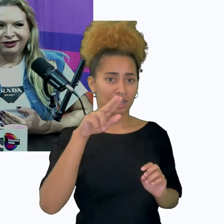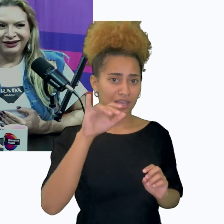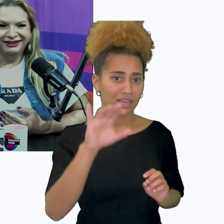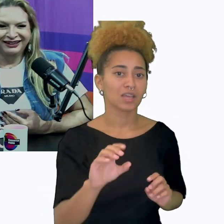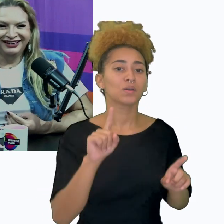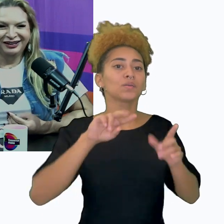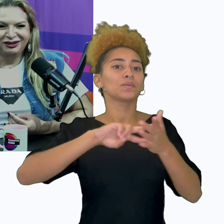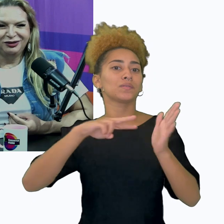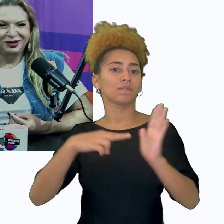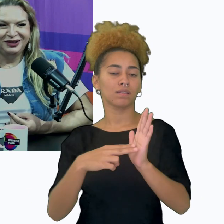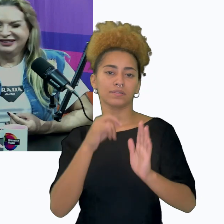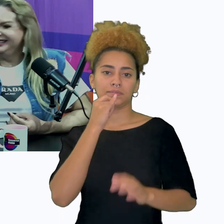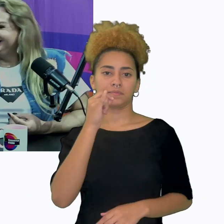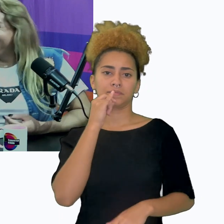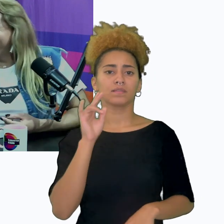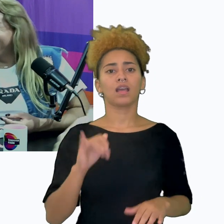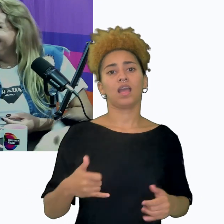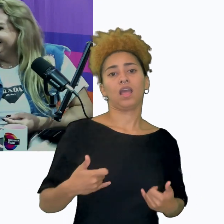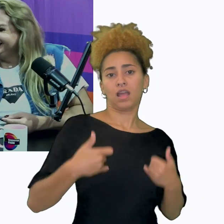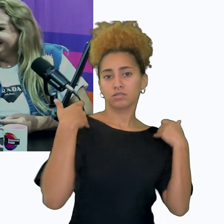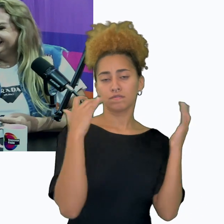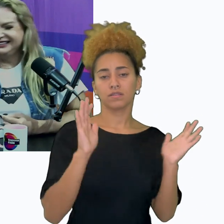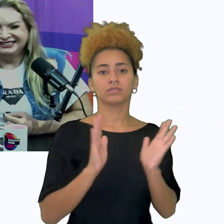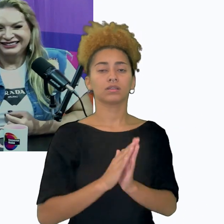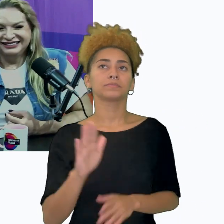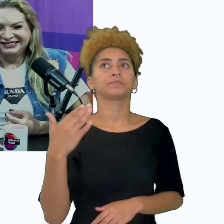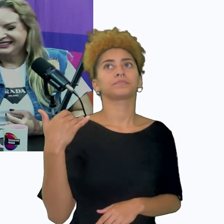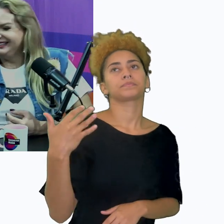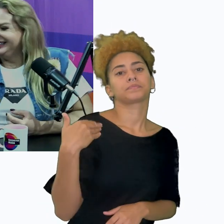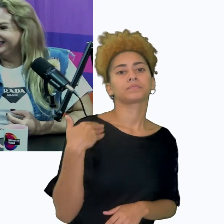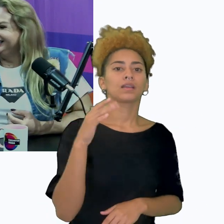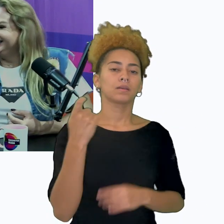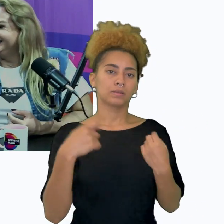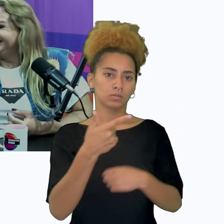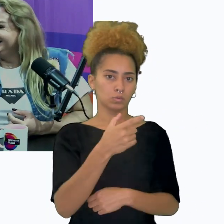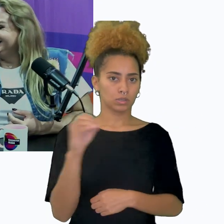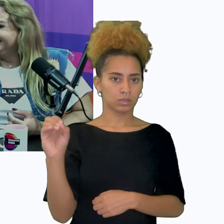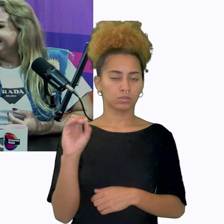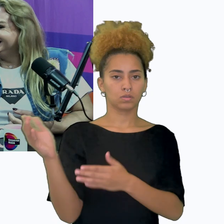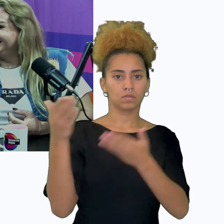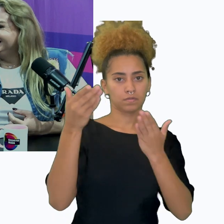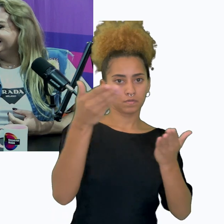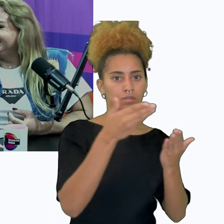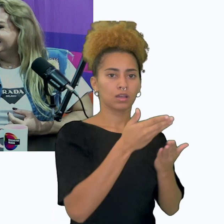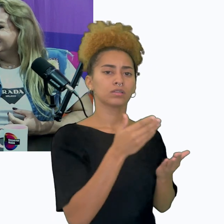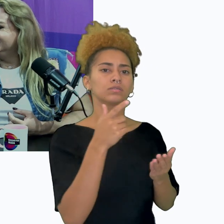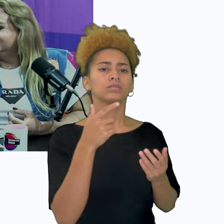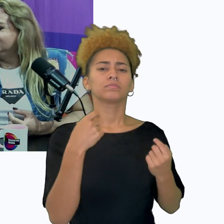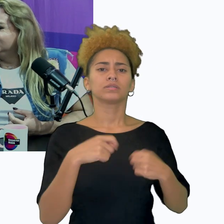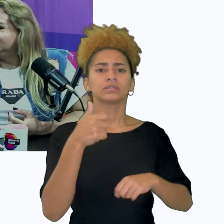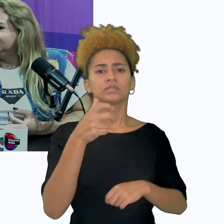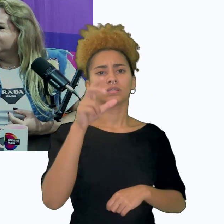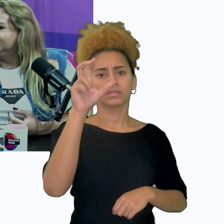Me caguei, a criatura, tu vai fazer teu aniversário, Lena, eu vou precisar eu tenho 200 convidados, eu preciso